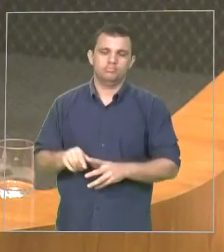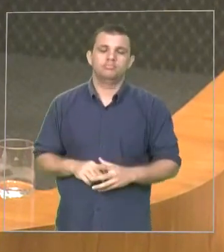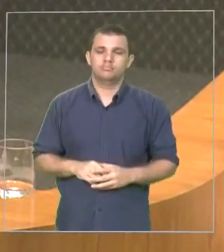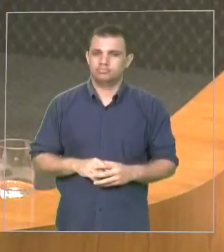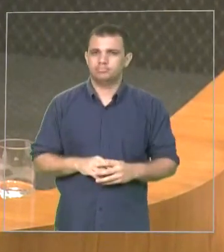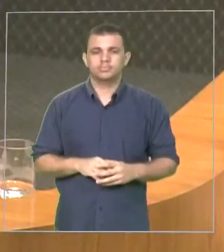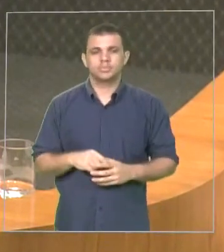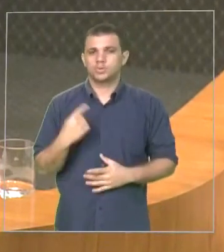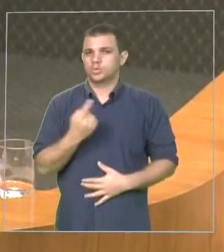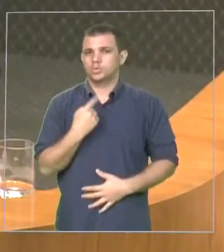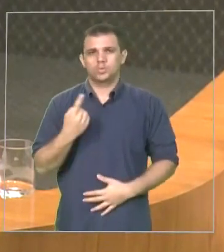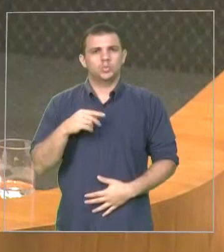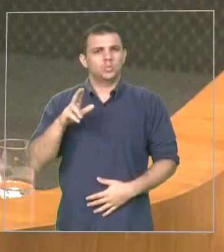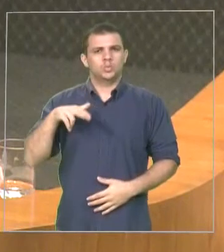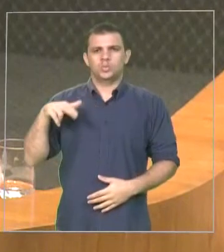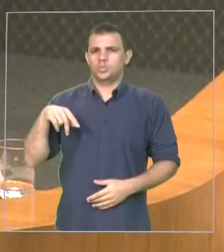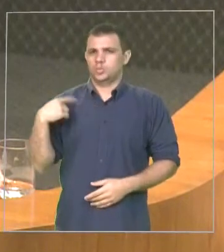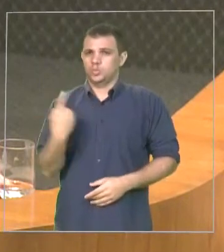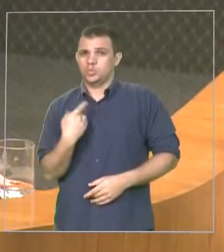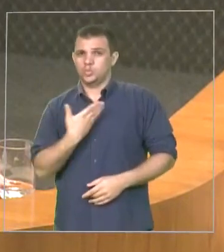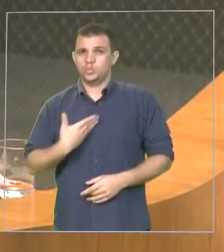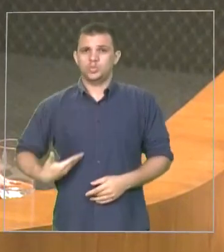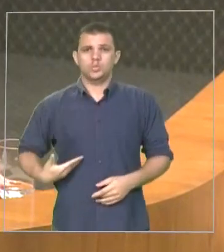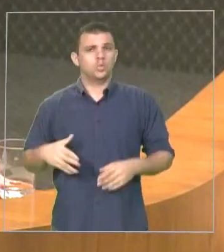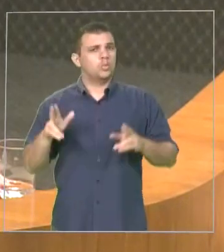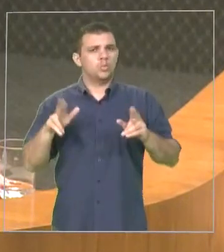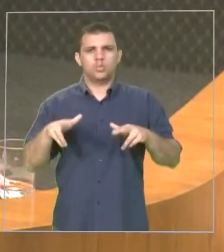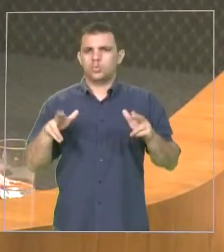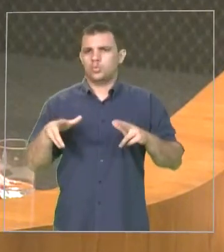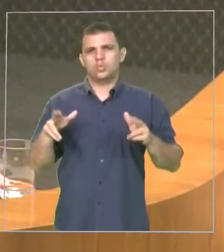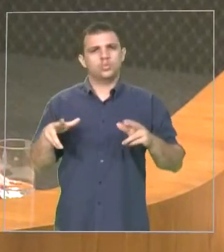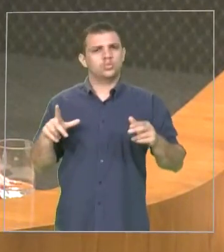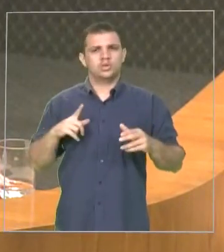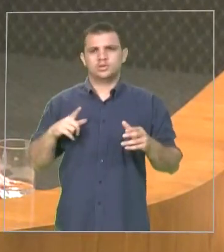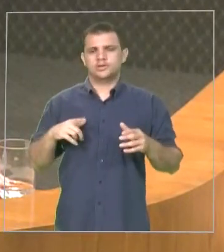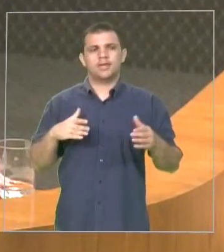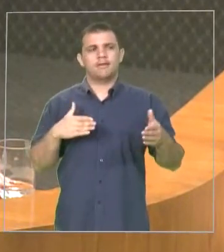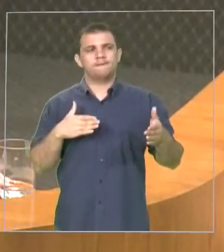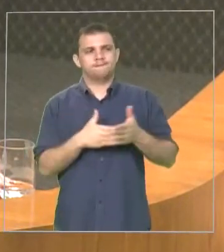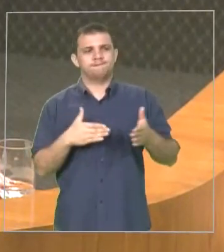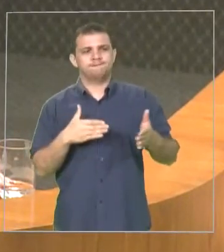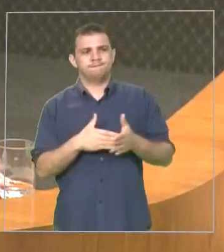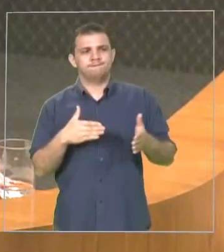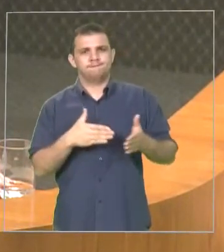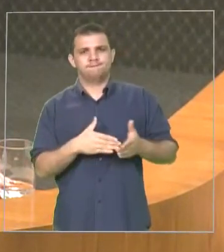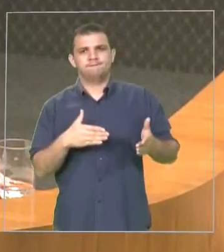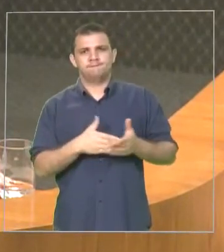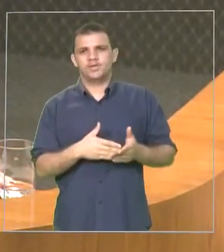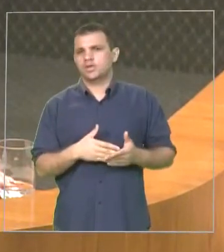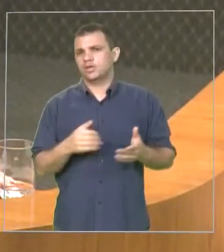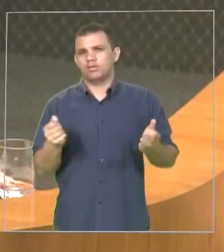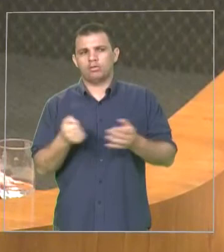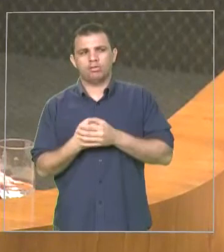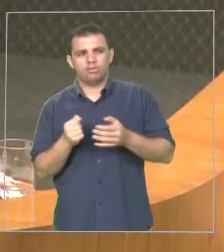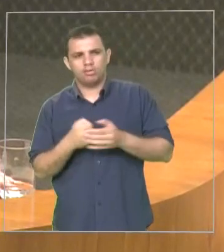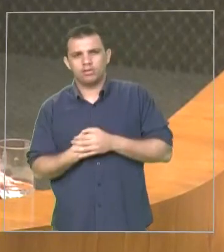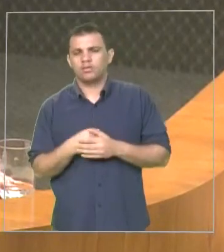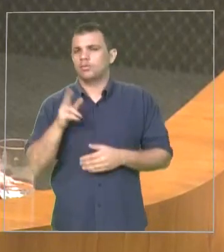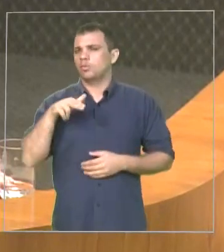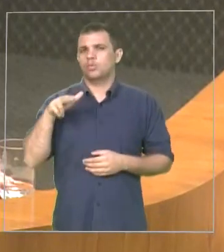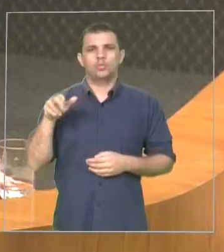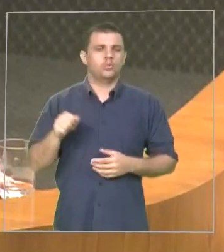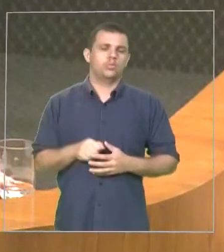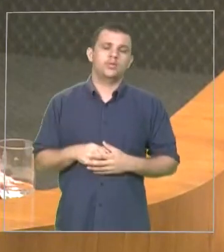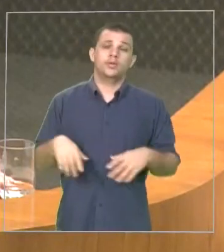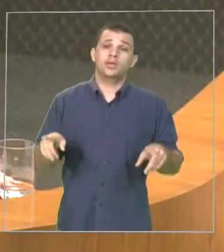Jamais haverá, da nossa parte, qualquer tipo de empecilho. E aqui quero falar também